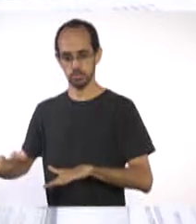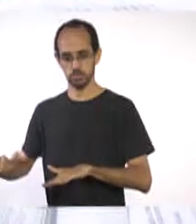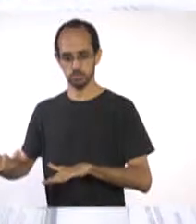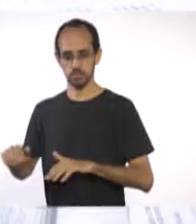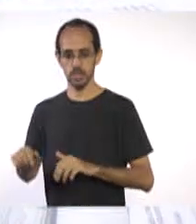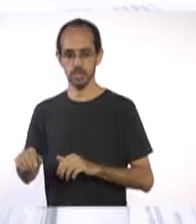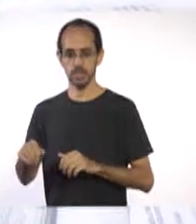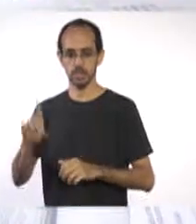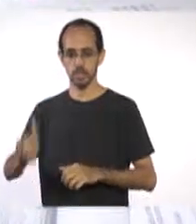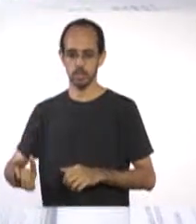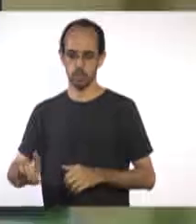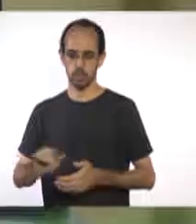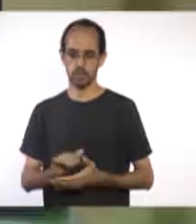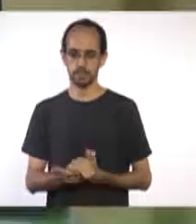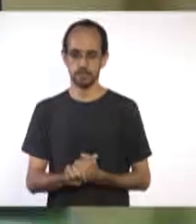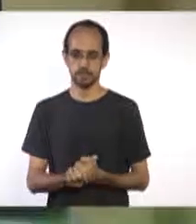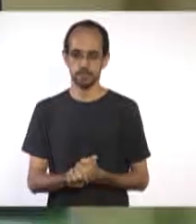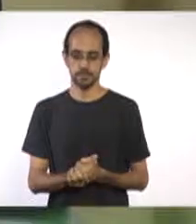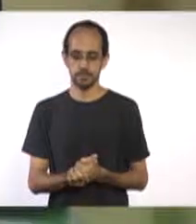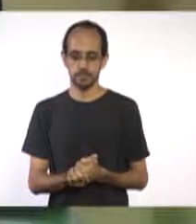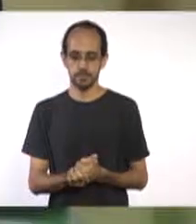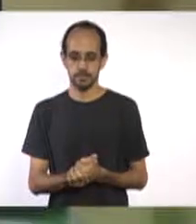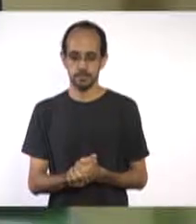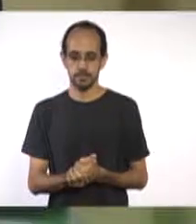forma autônoma. Só, eu